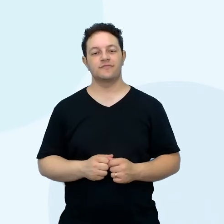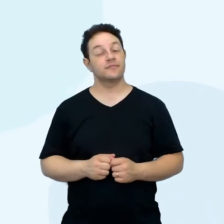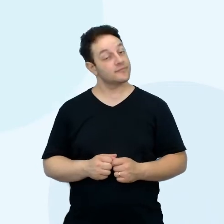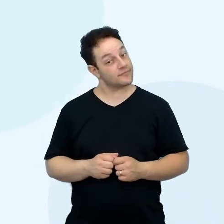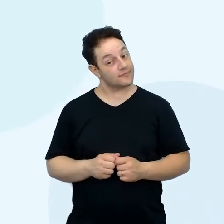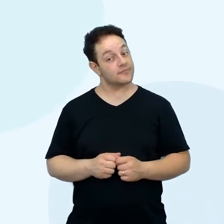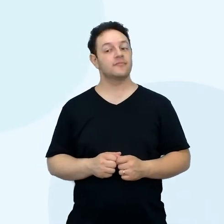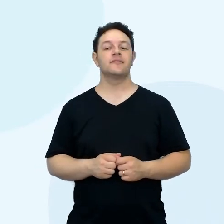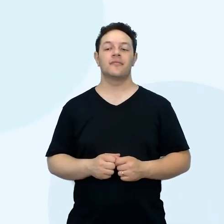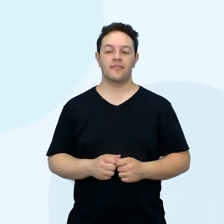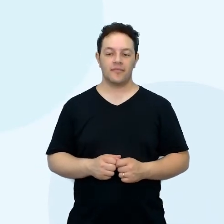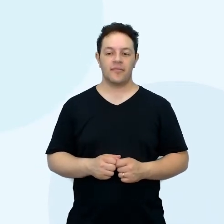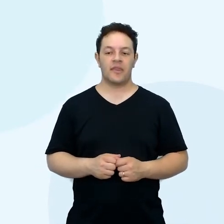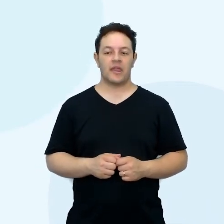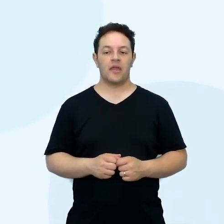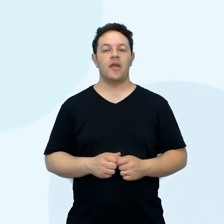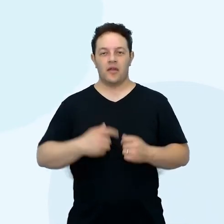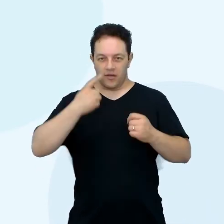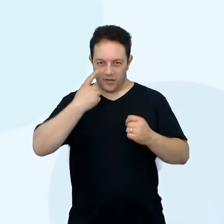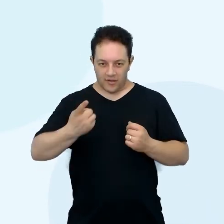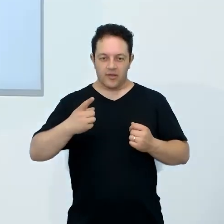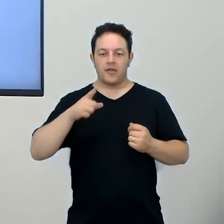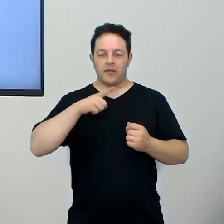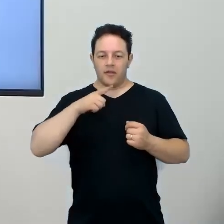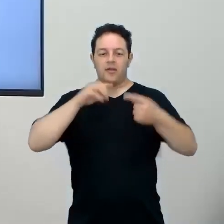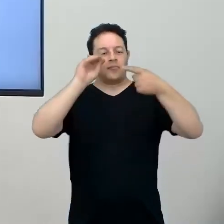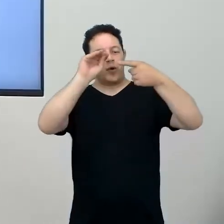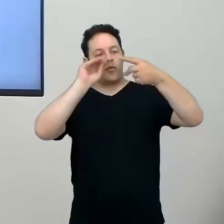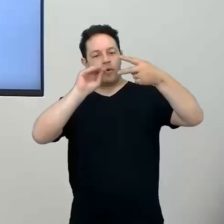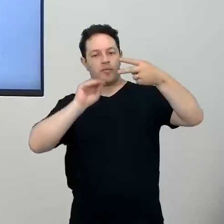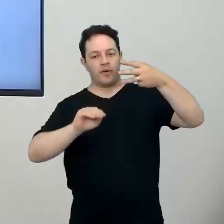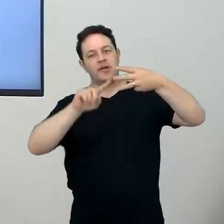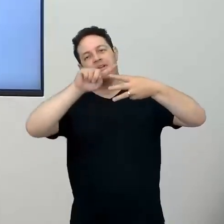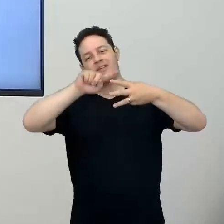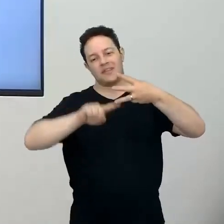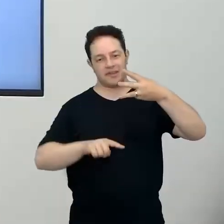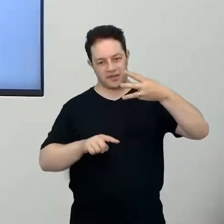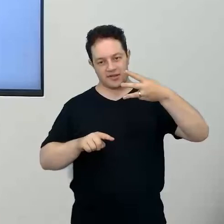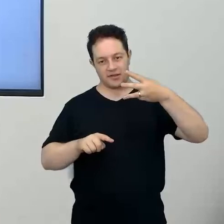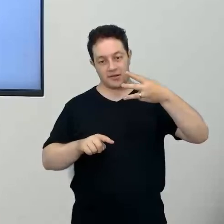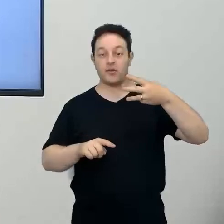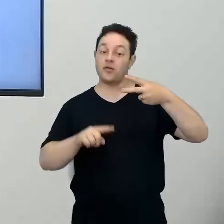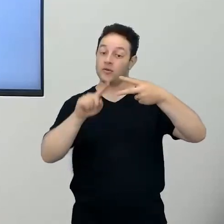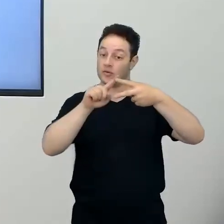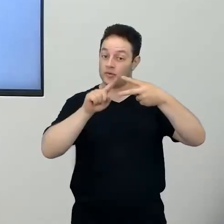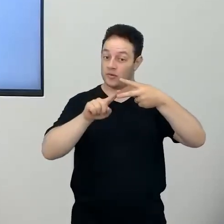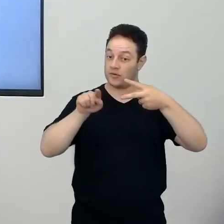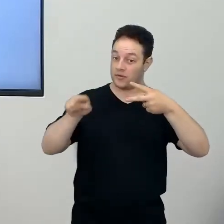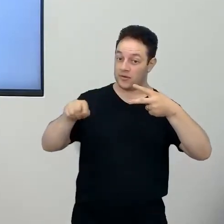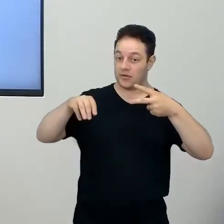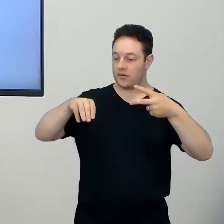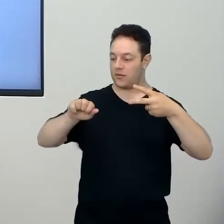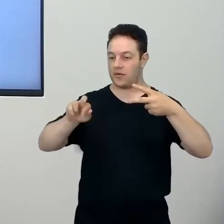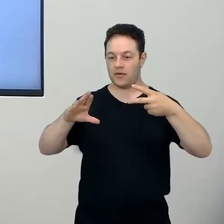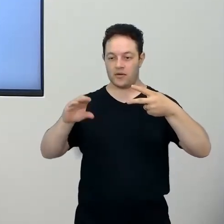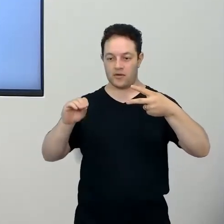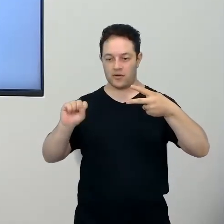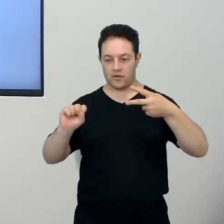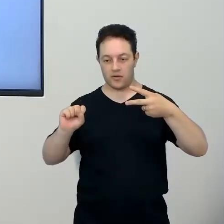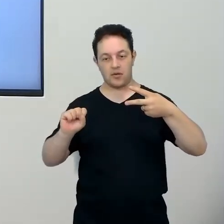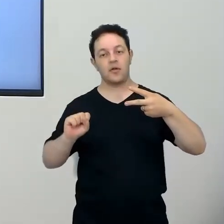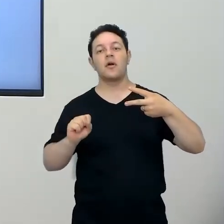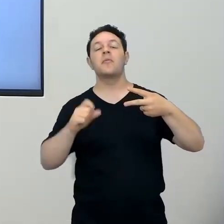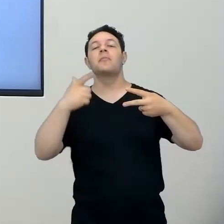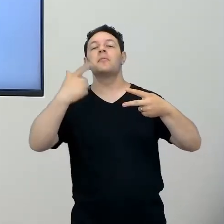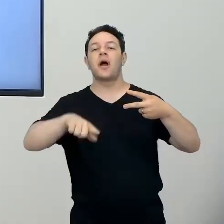Muito bem. Veja, eu apontei aqui apenas 3 pontos, né? Eu apontei 2 pontos do Marcos e apontei 3 pontos